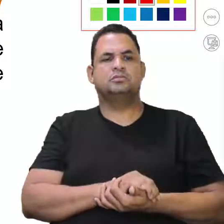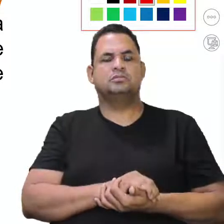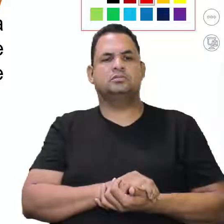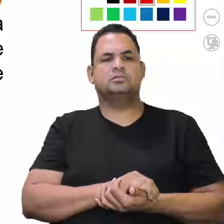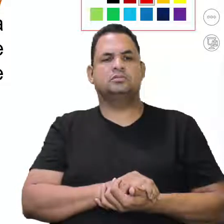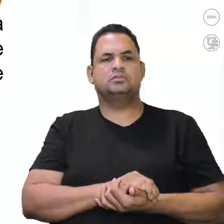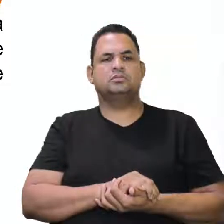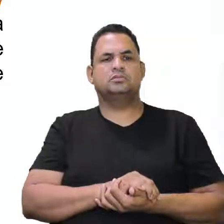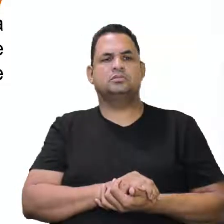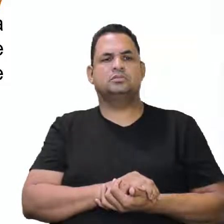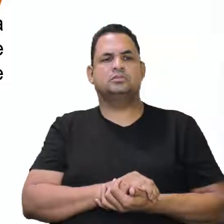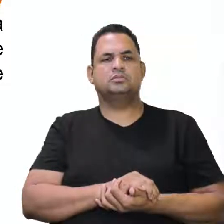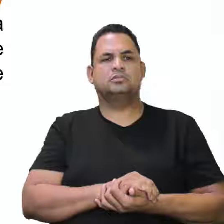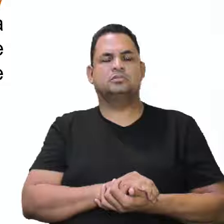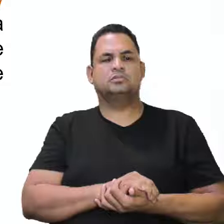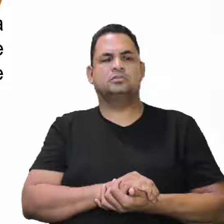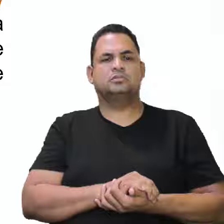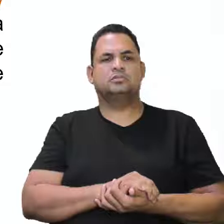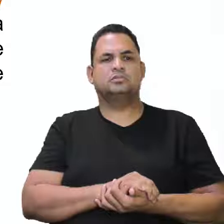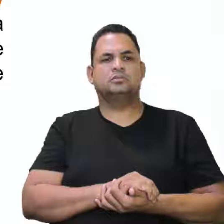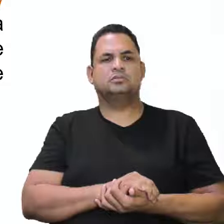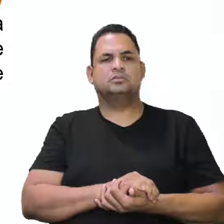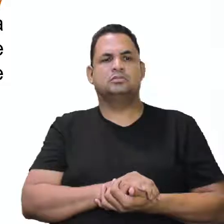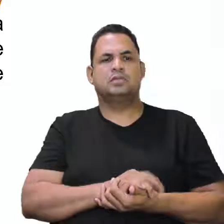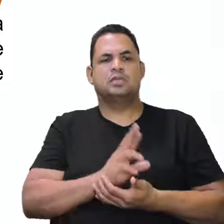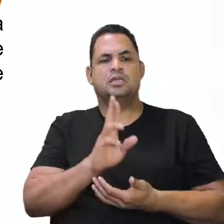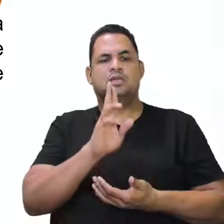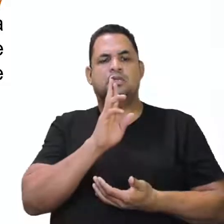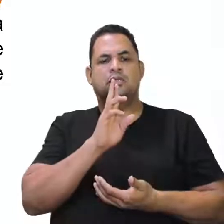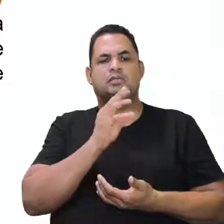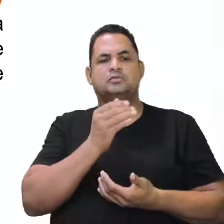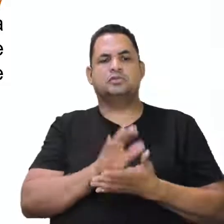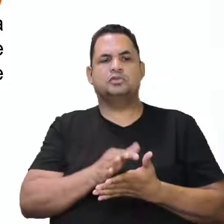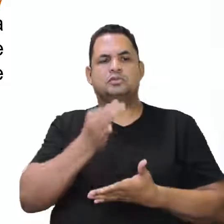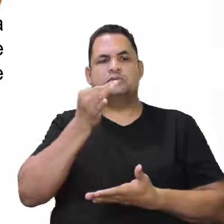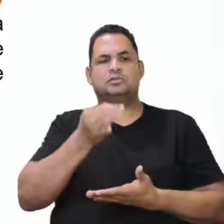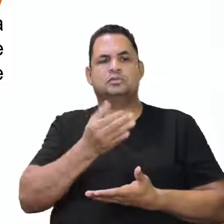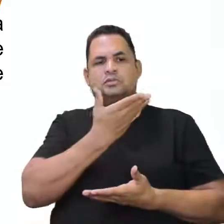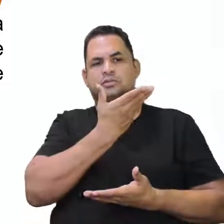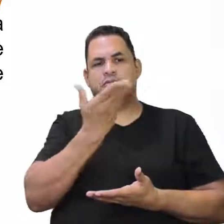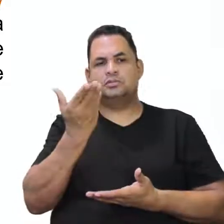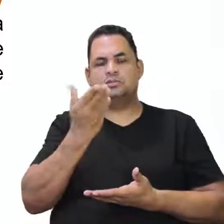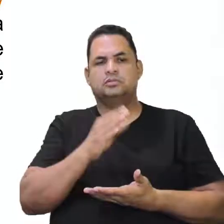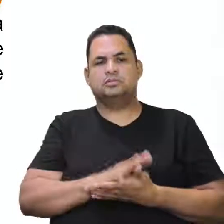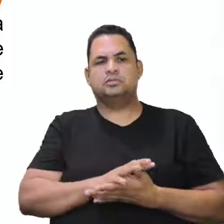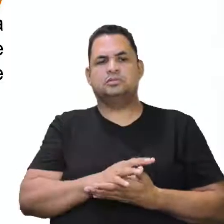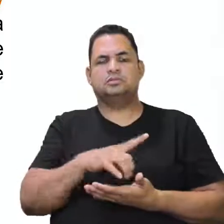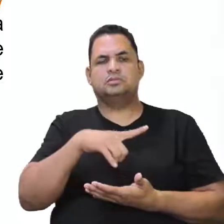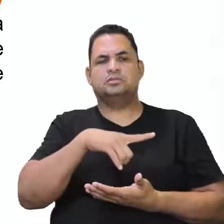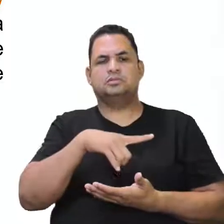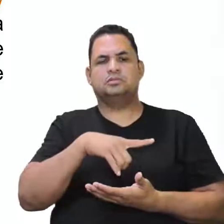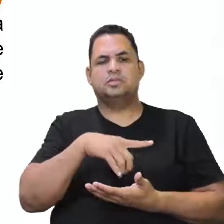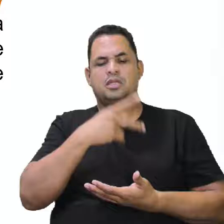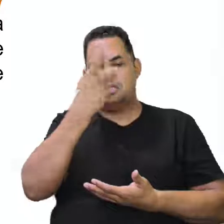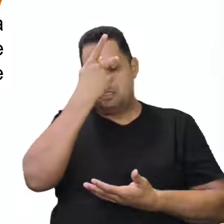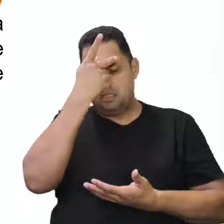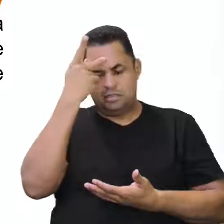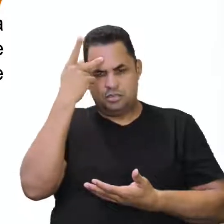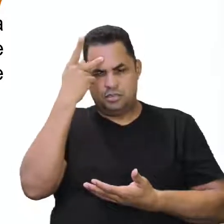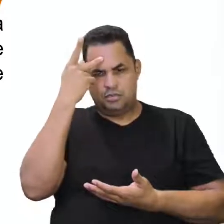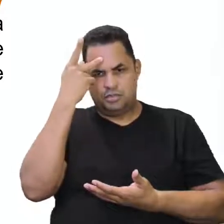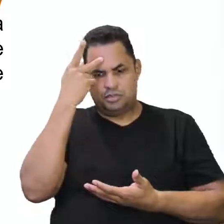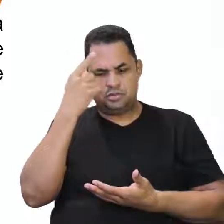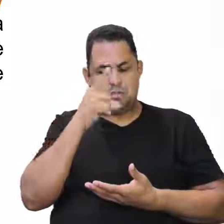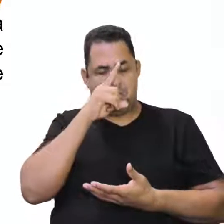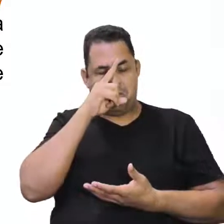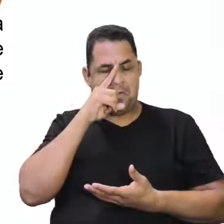Eu marcaria o some como resposta correta. Algumas pessoas pensam que os animais são perigosos.